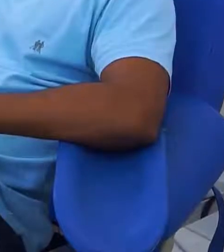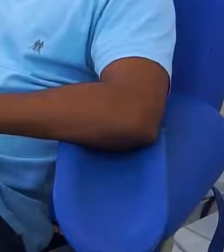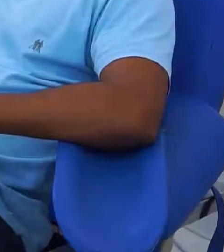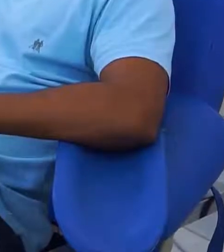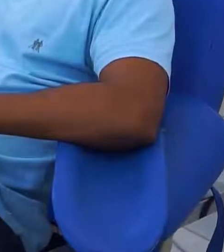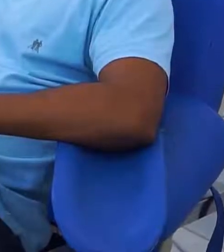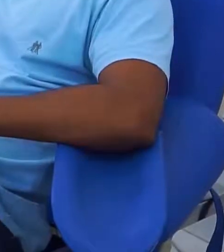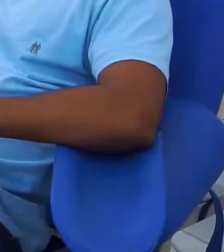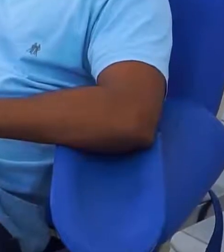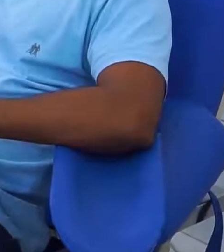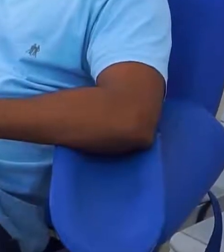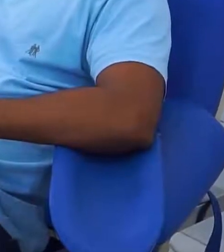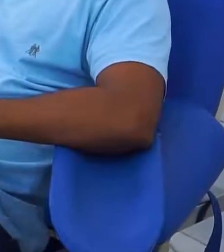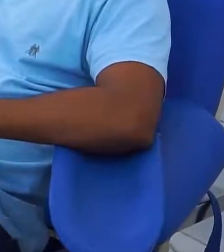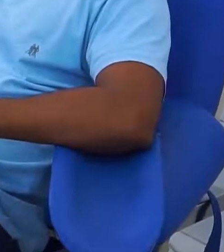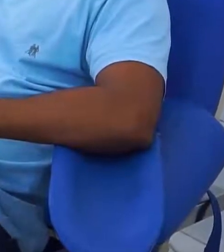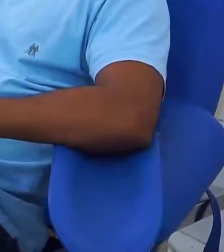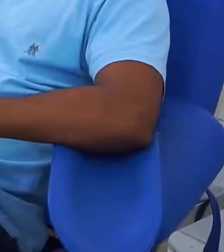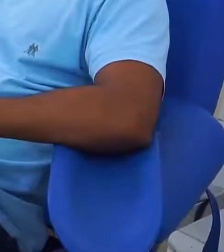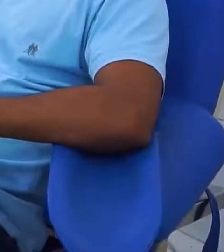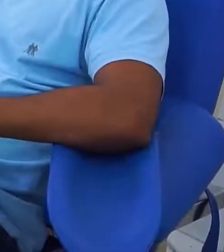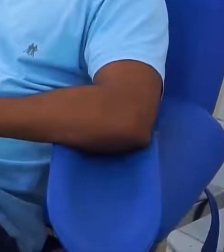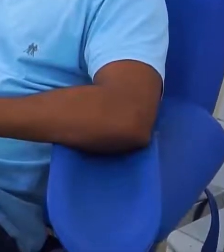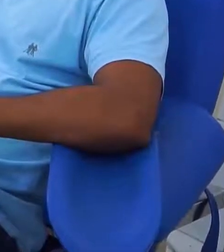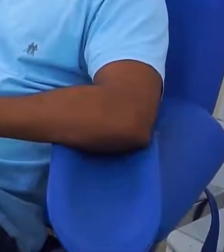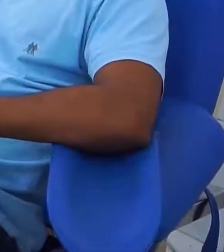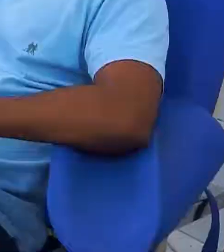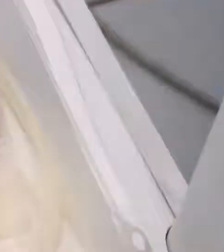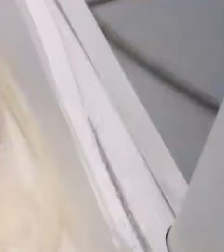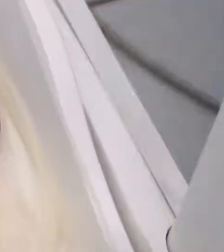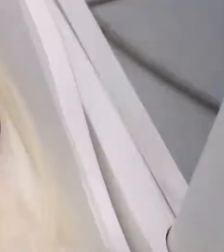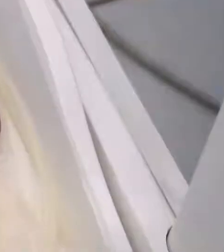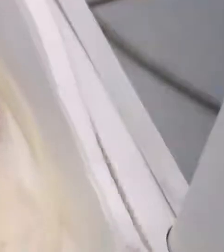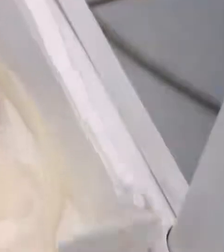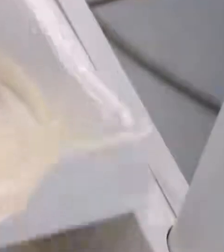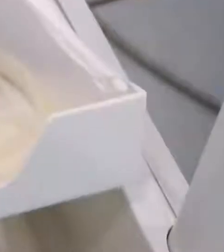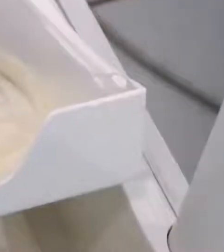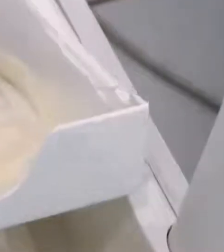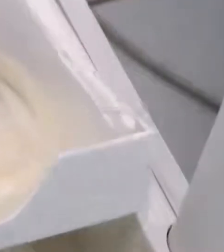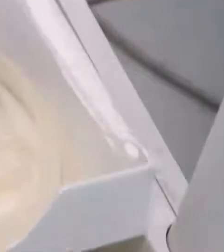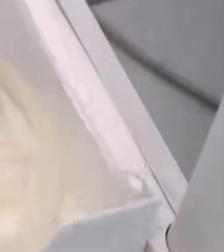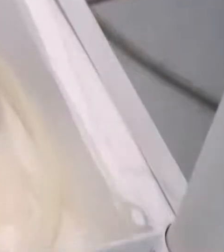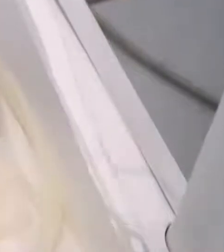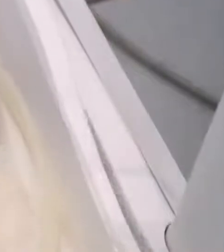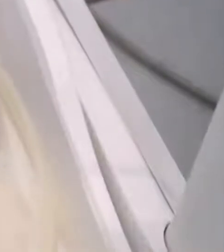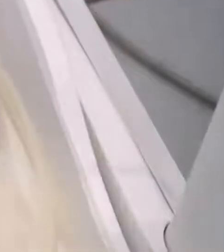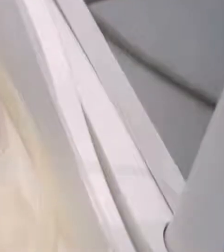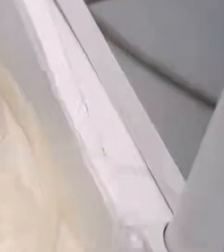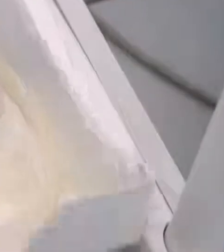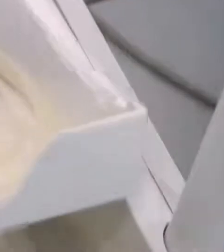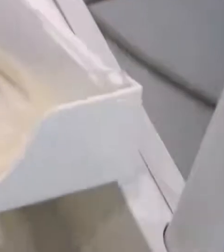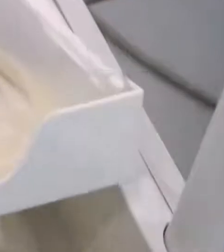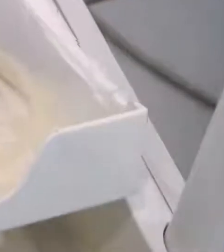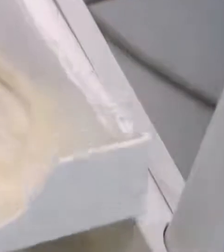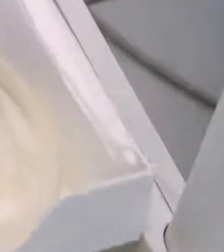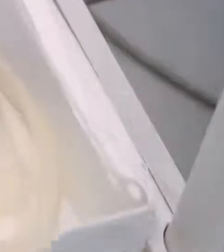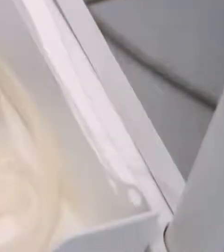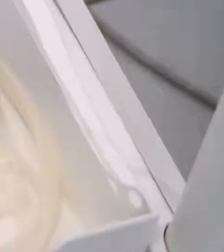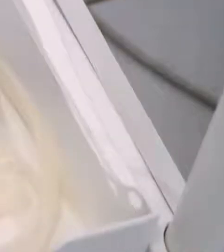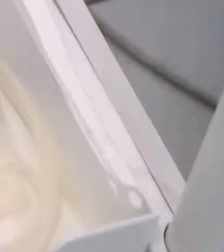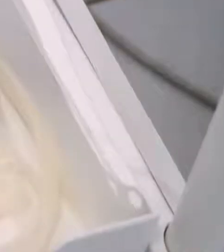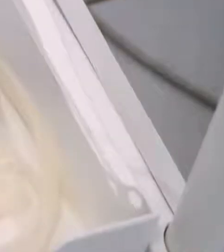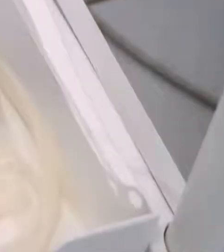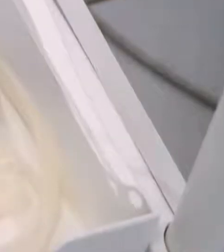vezes ao ano vem ao Hemocentro fazer o gesto de solidariedade. Começou a doar sangue aos 18 anos de idade